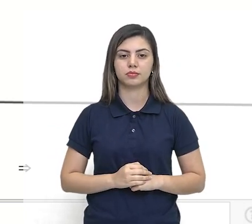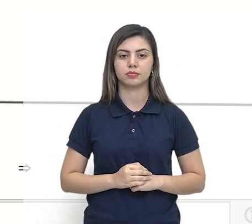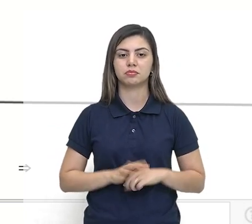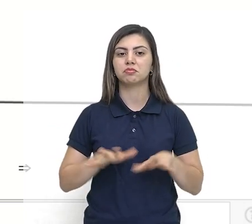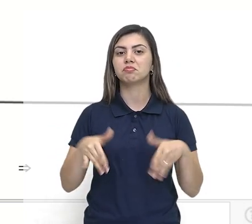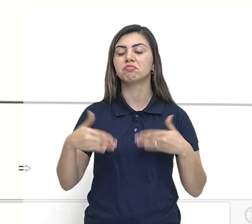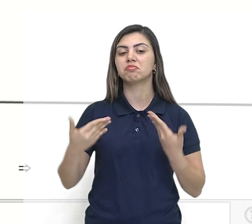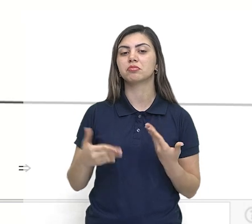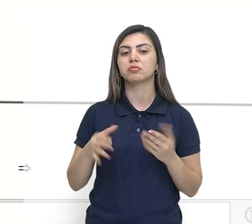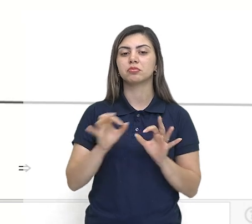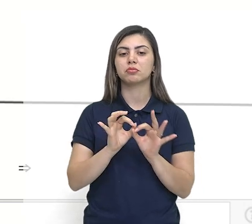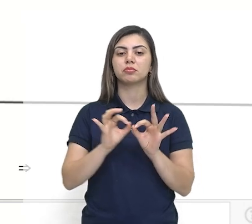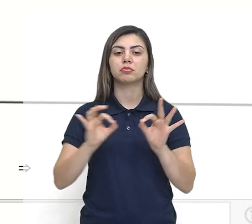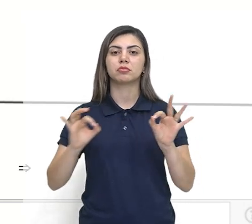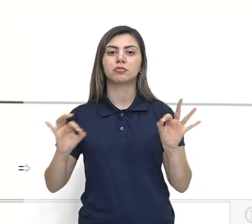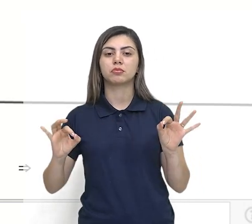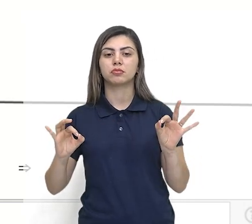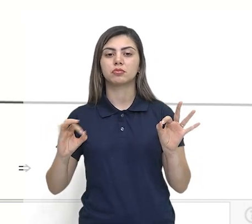Distância de CD,